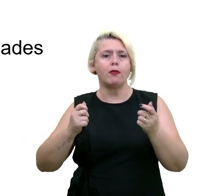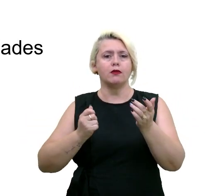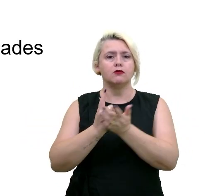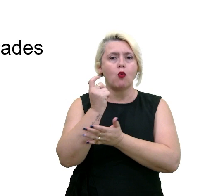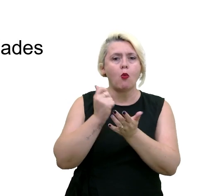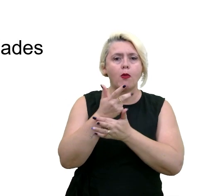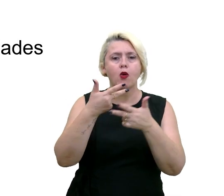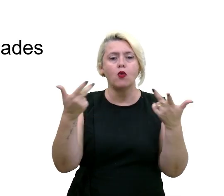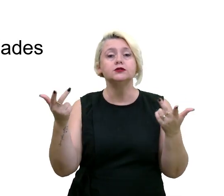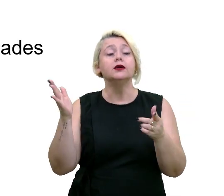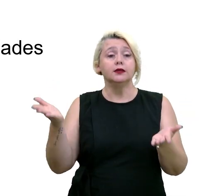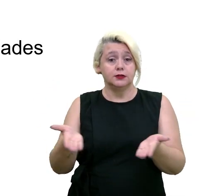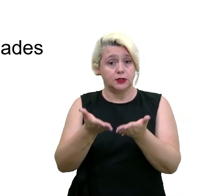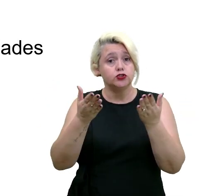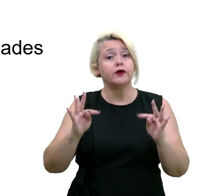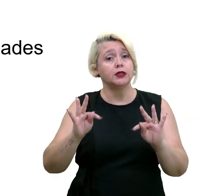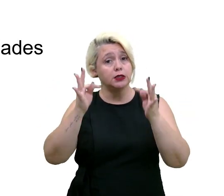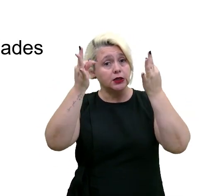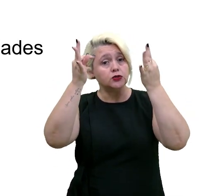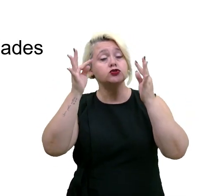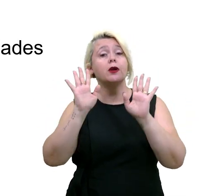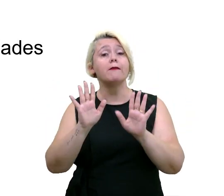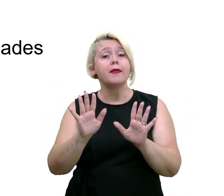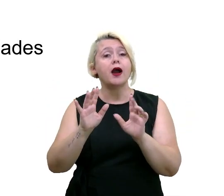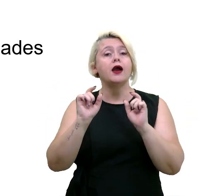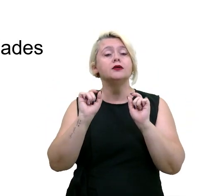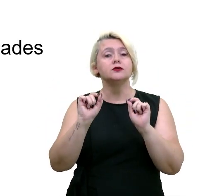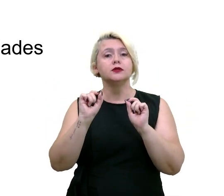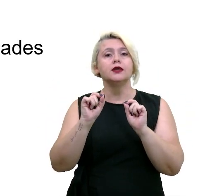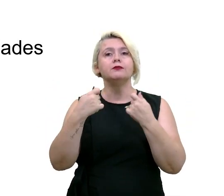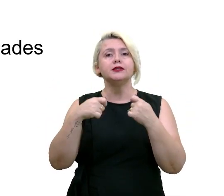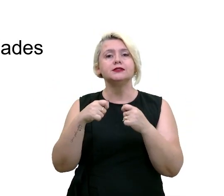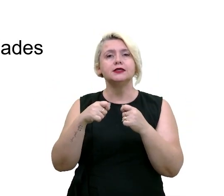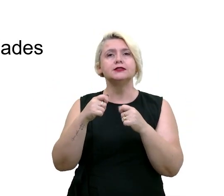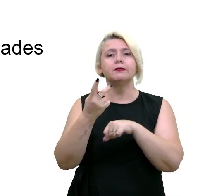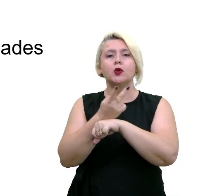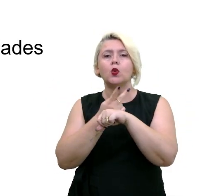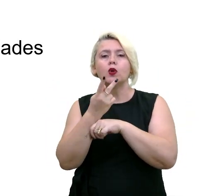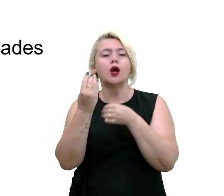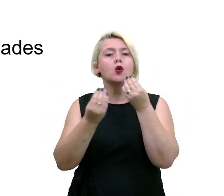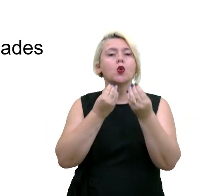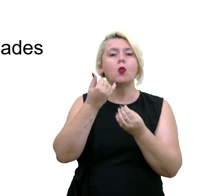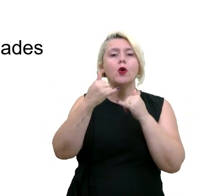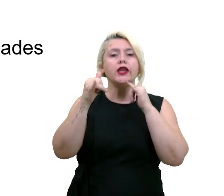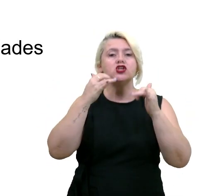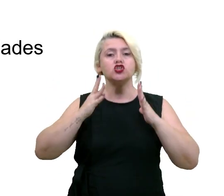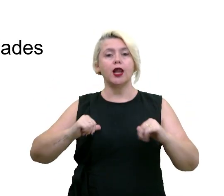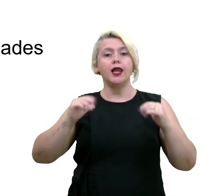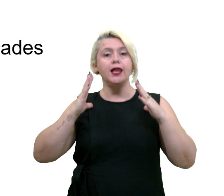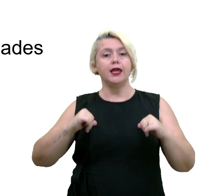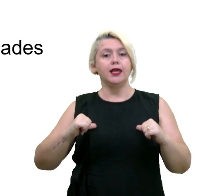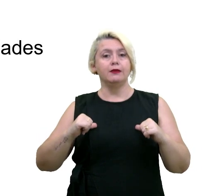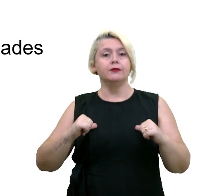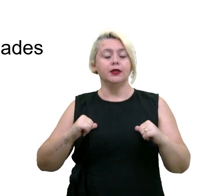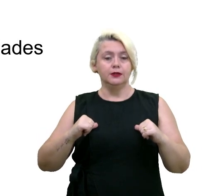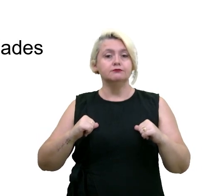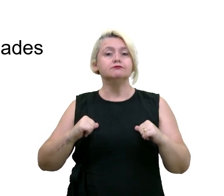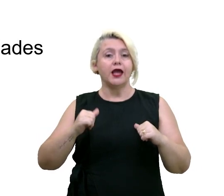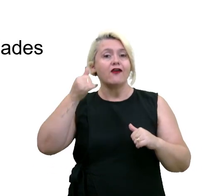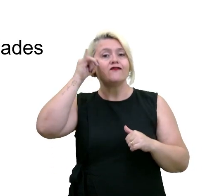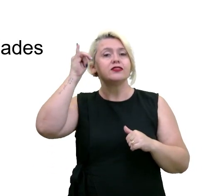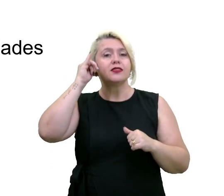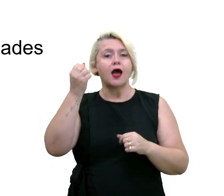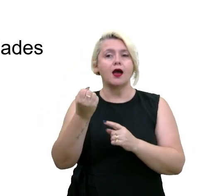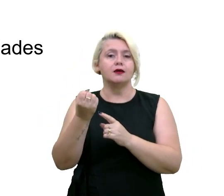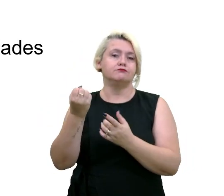inovação tecnológica no sentido de buscar as energias limpas, né? E opções que não poluam